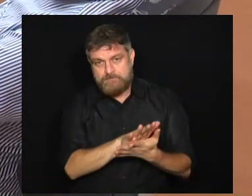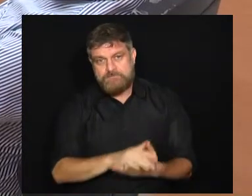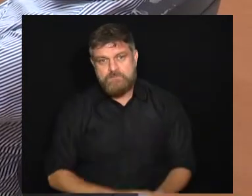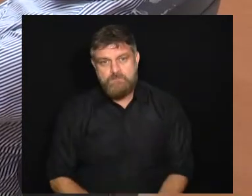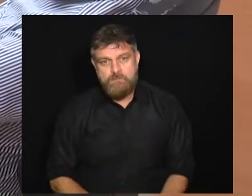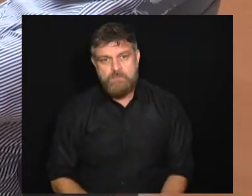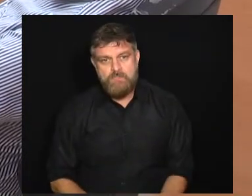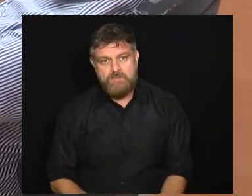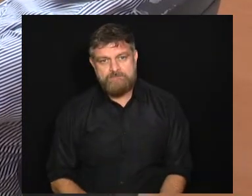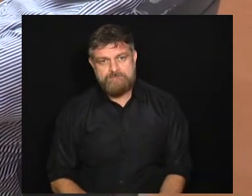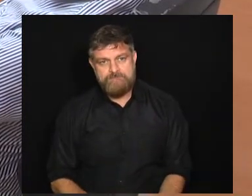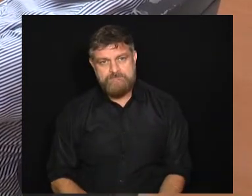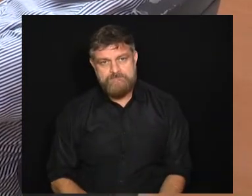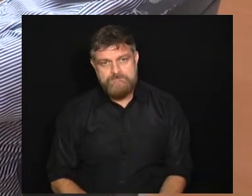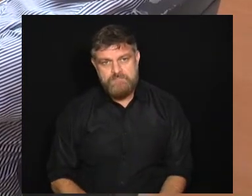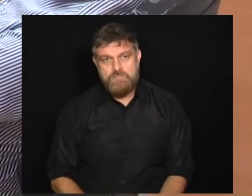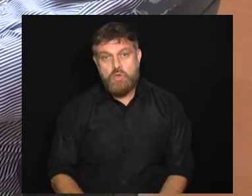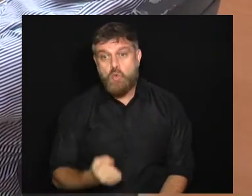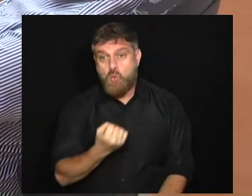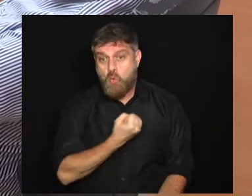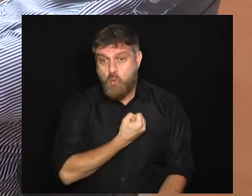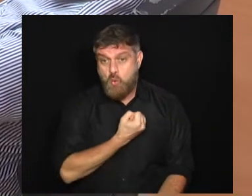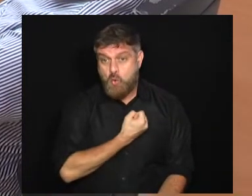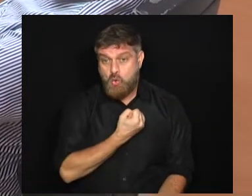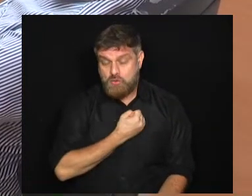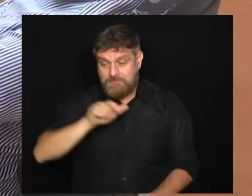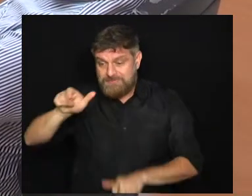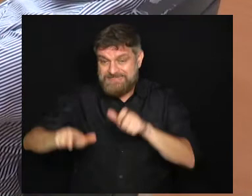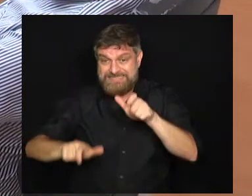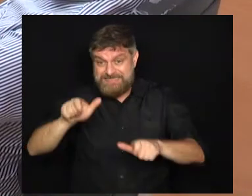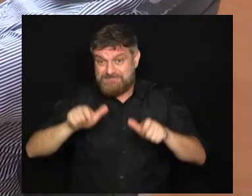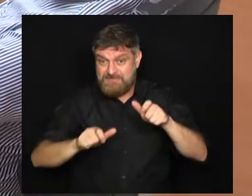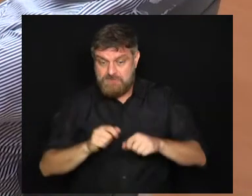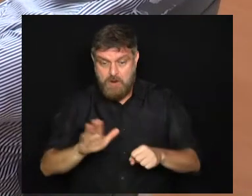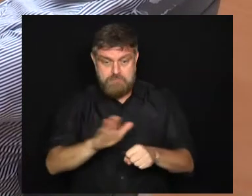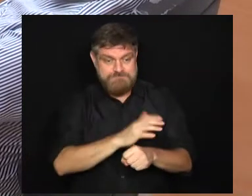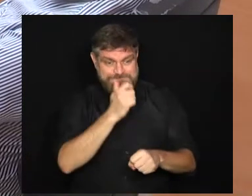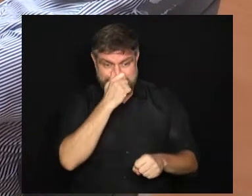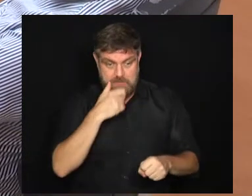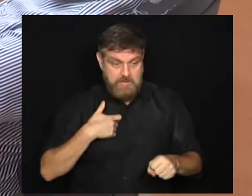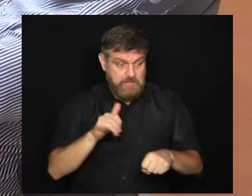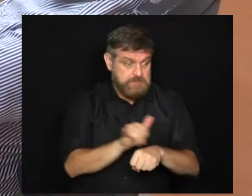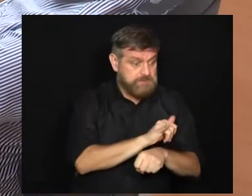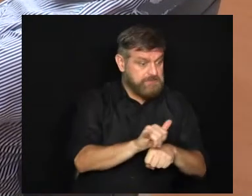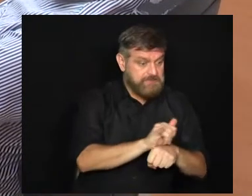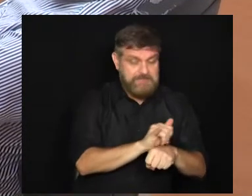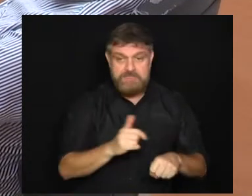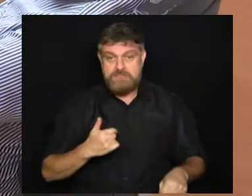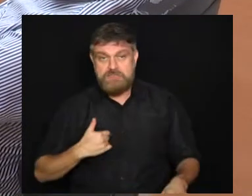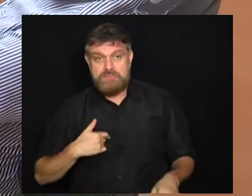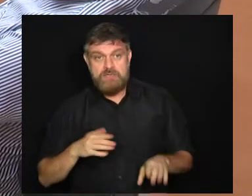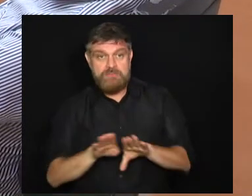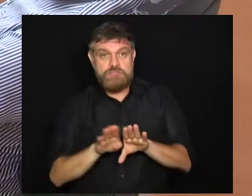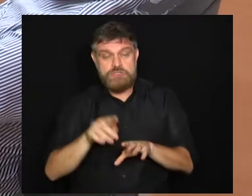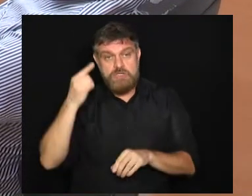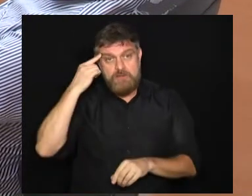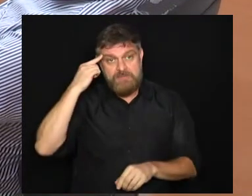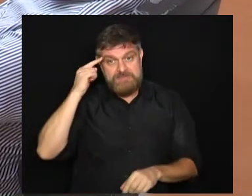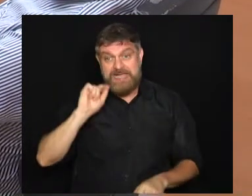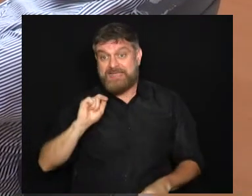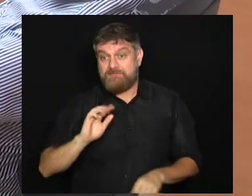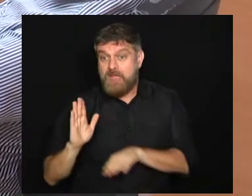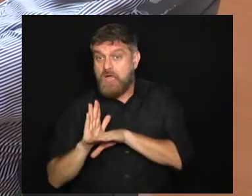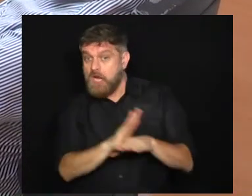A quantidade, o volume é o que vai determinar algumas atitudes e que imperam até esferas mais altas